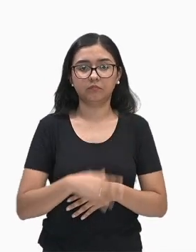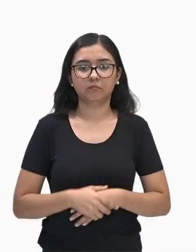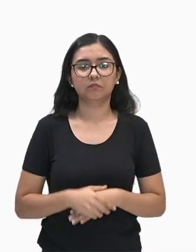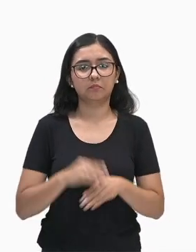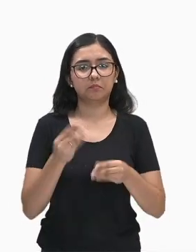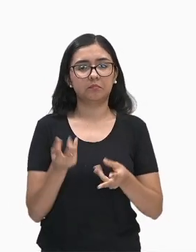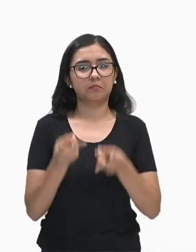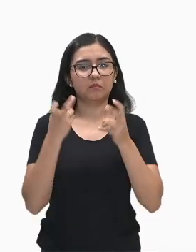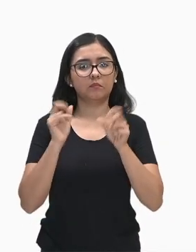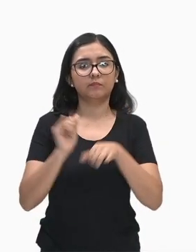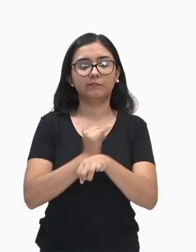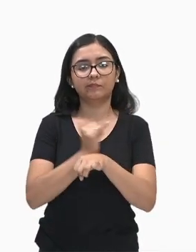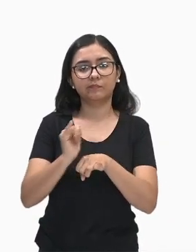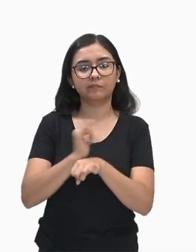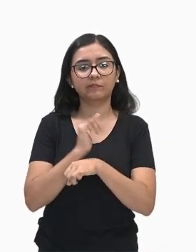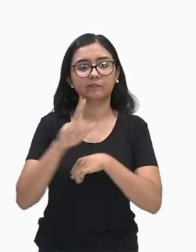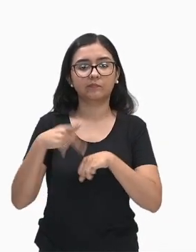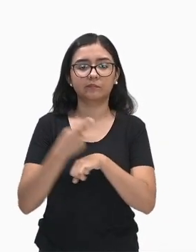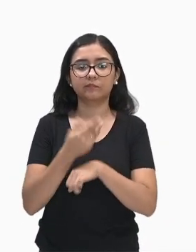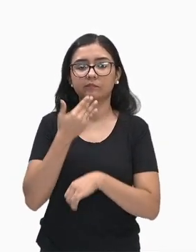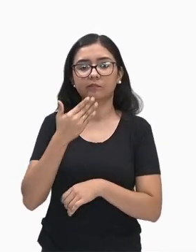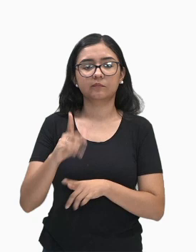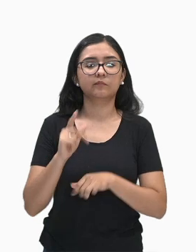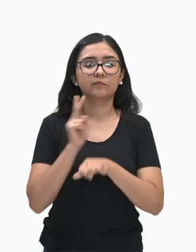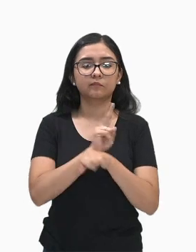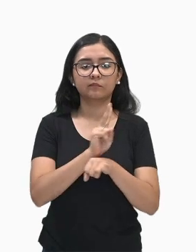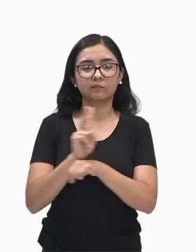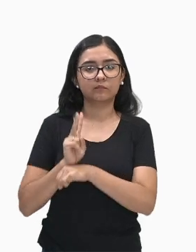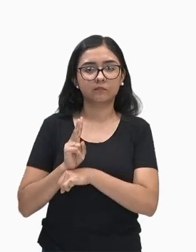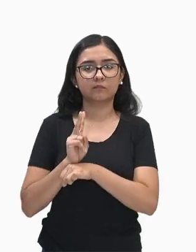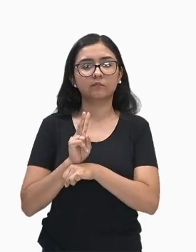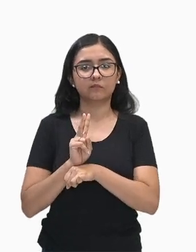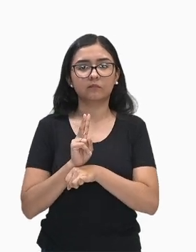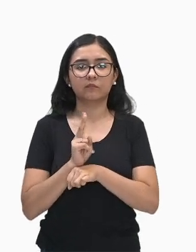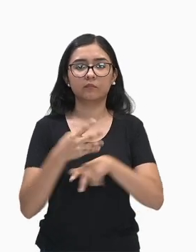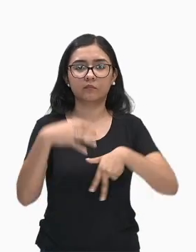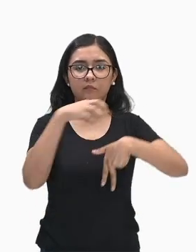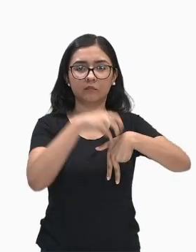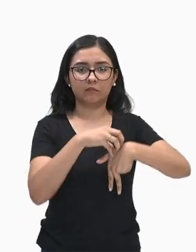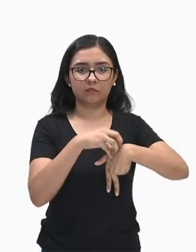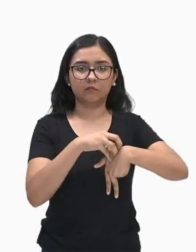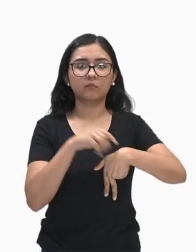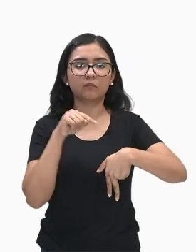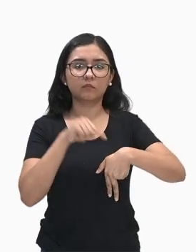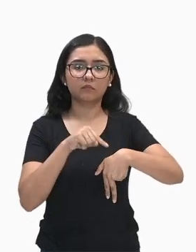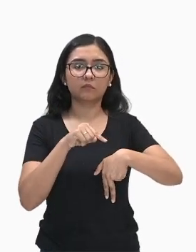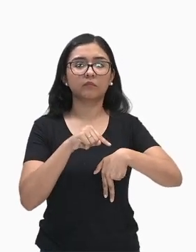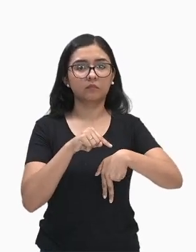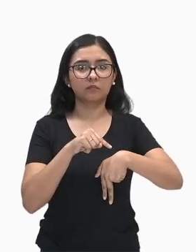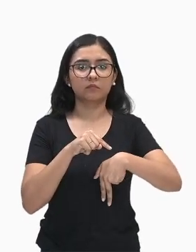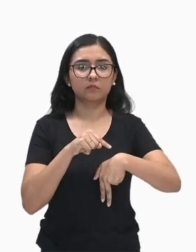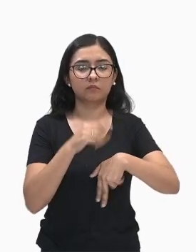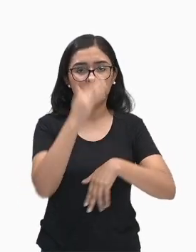artimanha. Depois ele pediu proteção ao príncipe regente em sua viagem